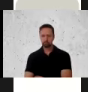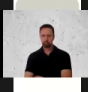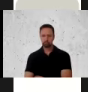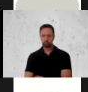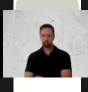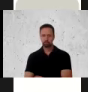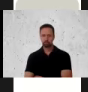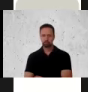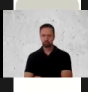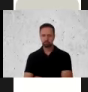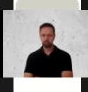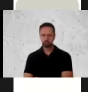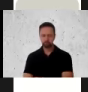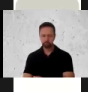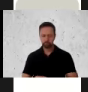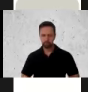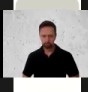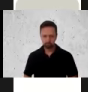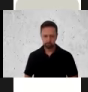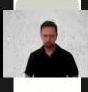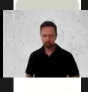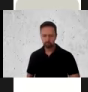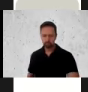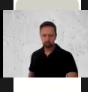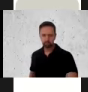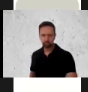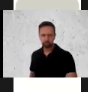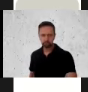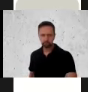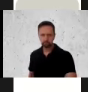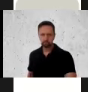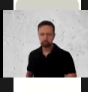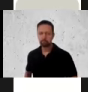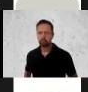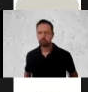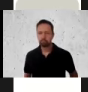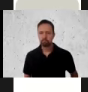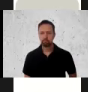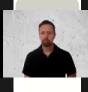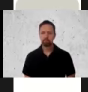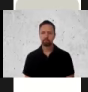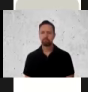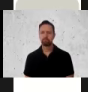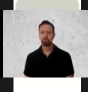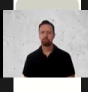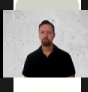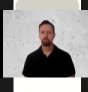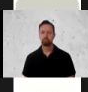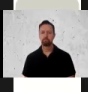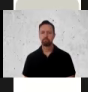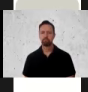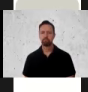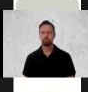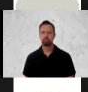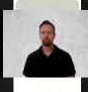renda média e baixa, esse valor está em torno de 30%. Se você pegar os países de renda similar ao Brasil,